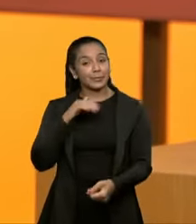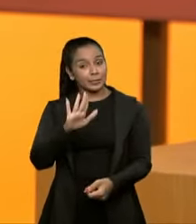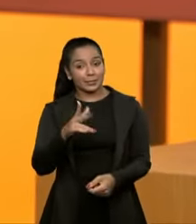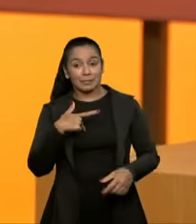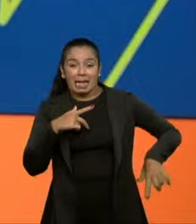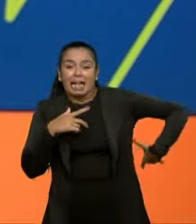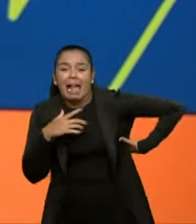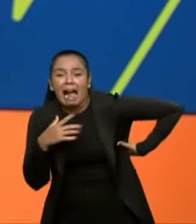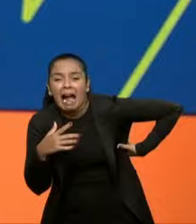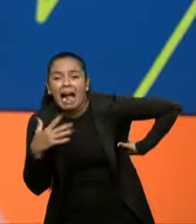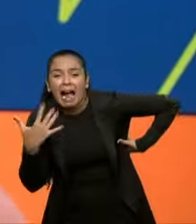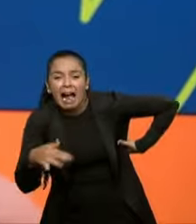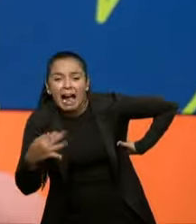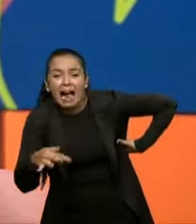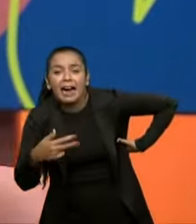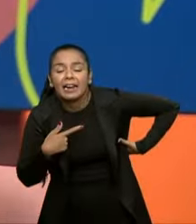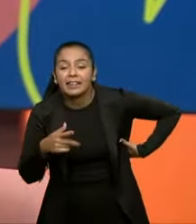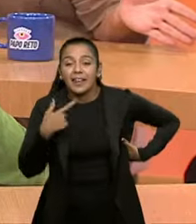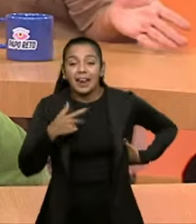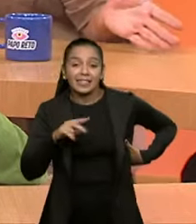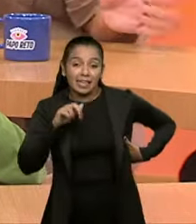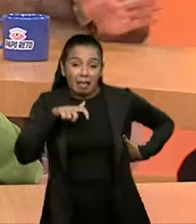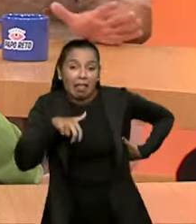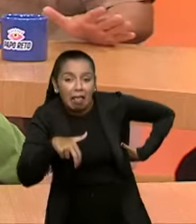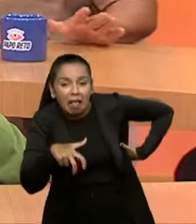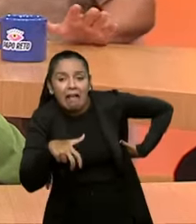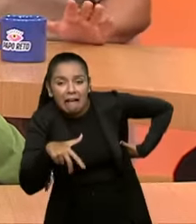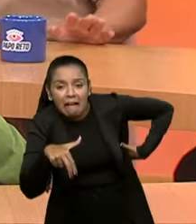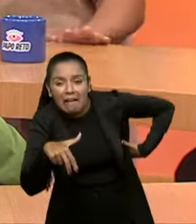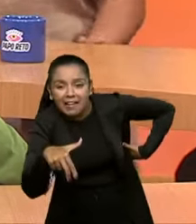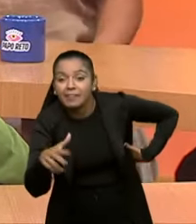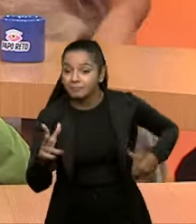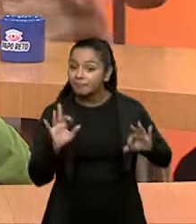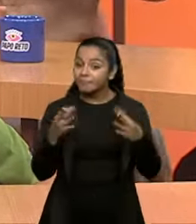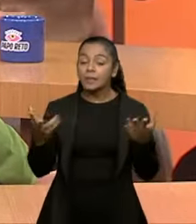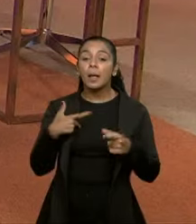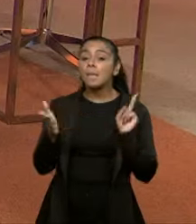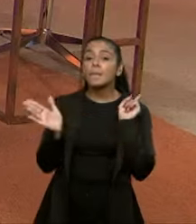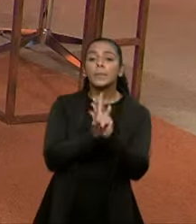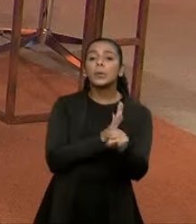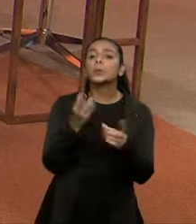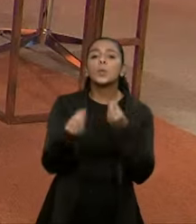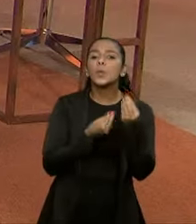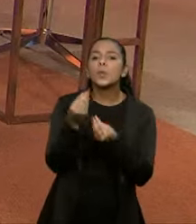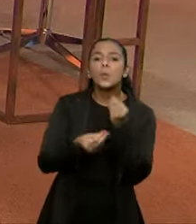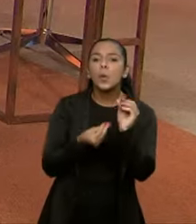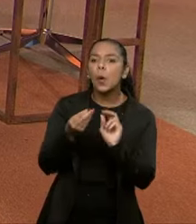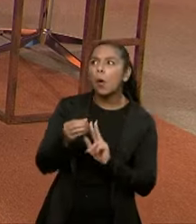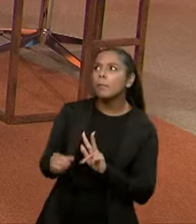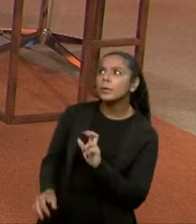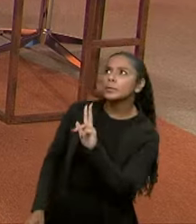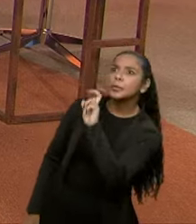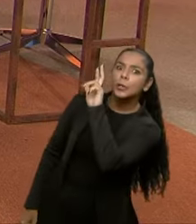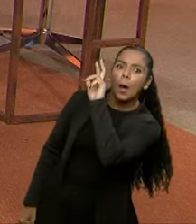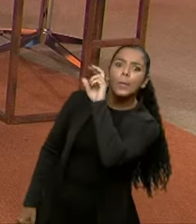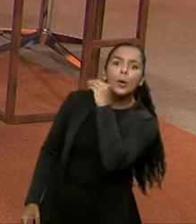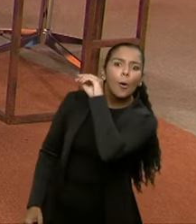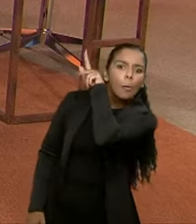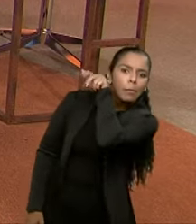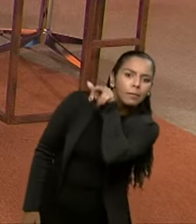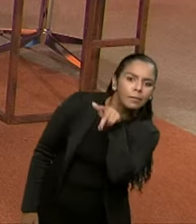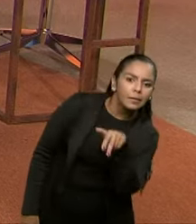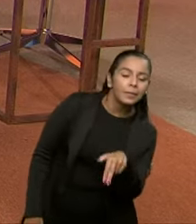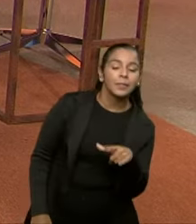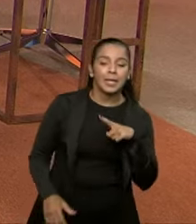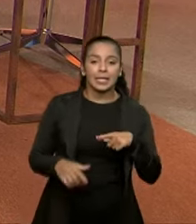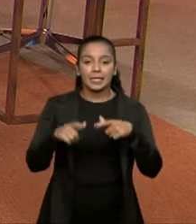maravilhoso que tem, mas pra sair do quarto... Você desce andando 15 para as 3. Então, assim, eu tô perguntando aqui, como é que sobe como é que lá? E como é que desce? Então, né? Depois... tem uma escadinha que